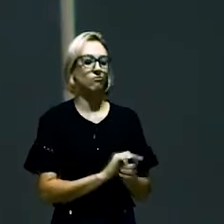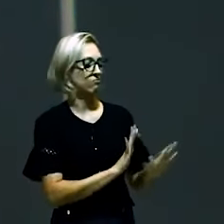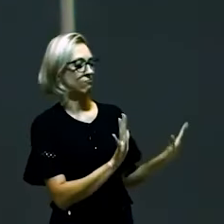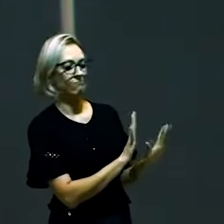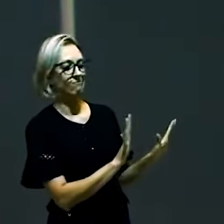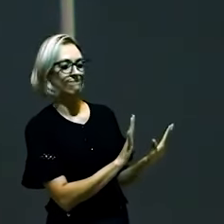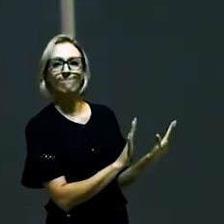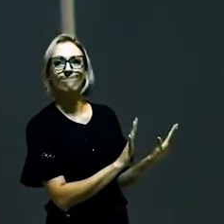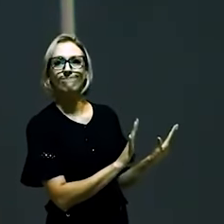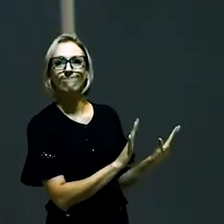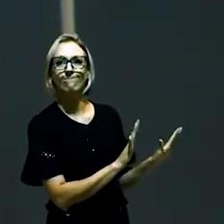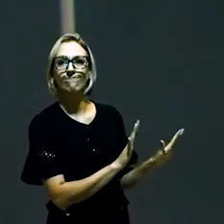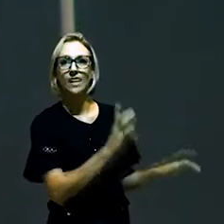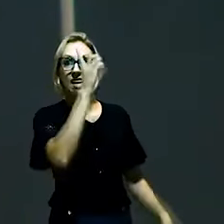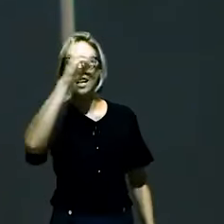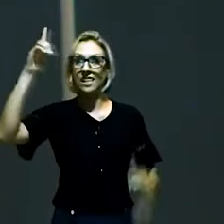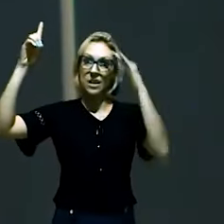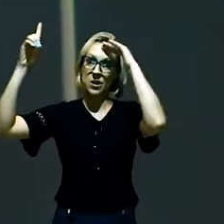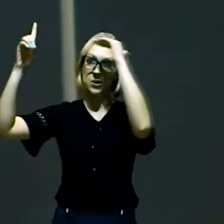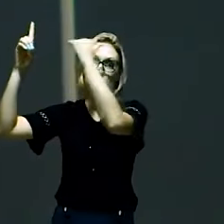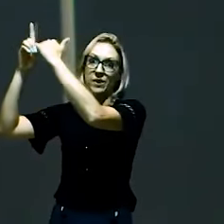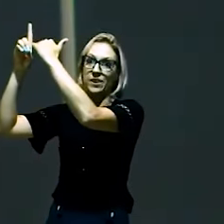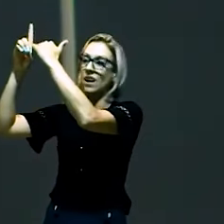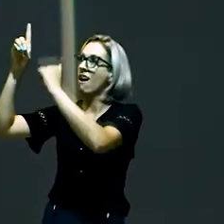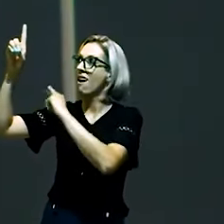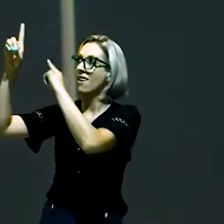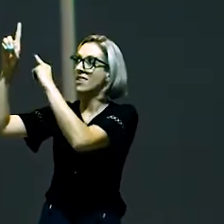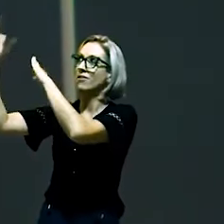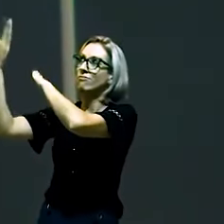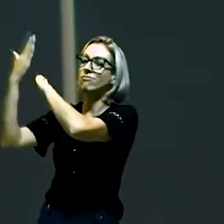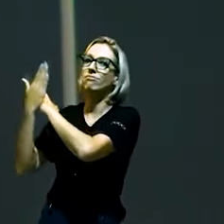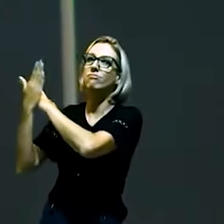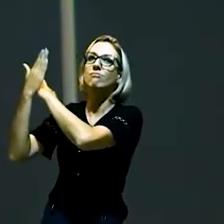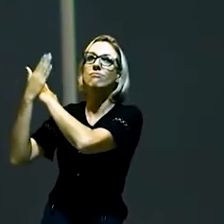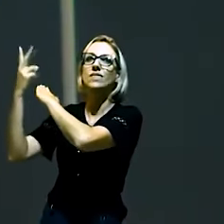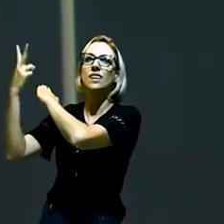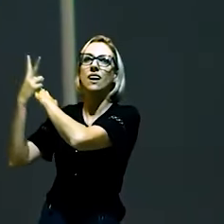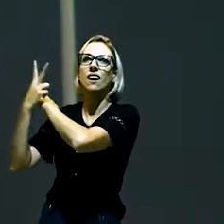tudo. Creia no que eu estou dizendo. Deus vai cuidar de tudo.